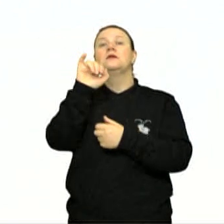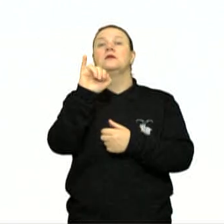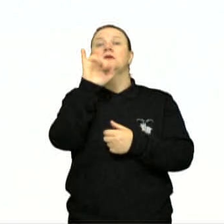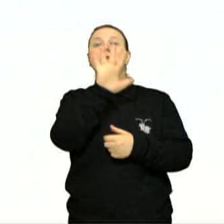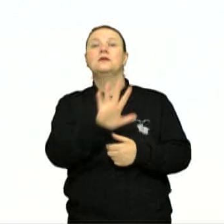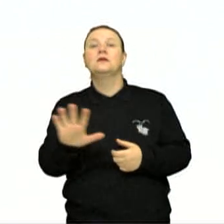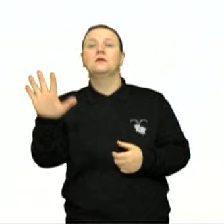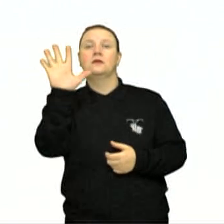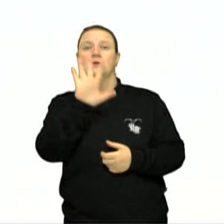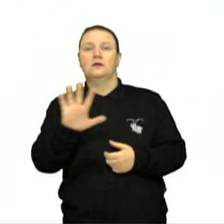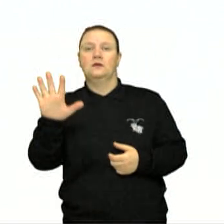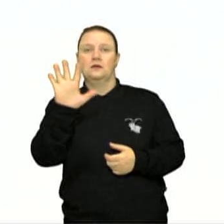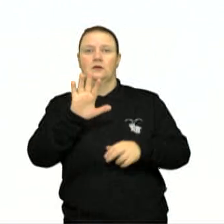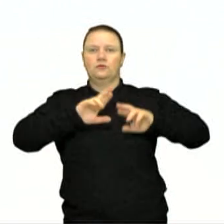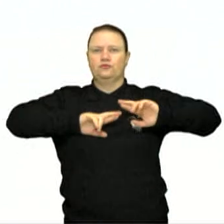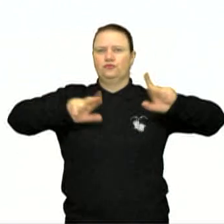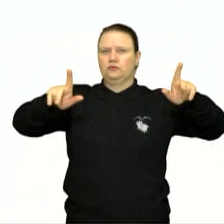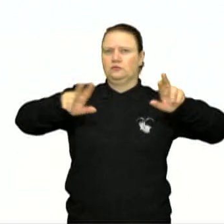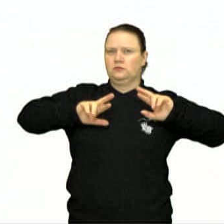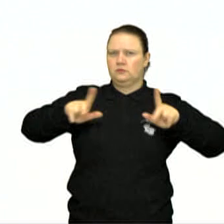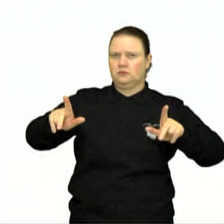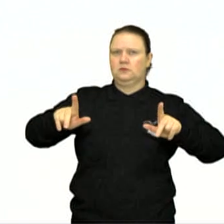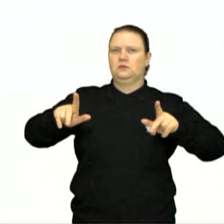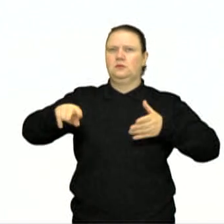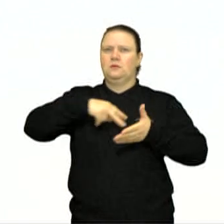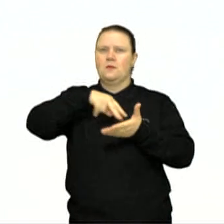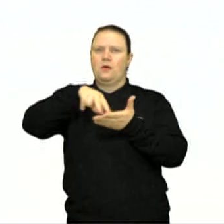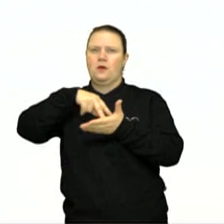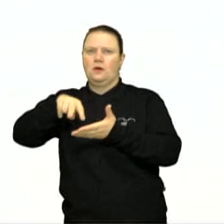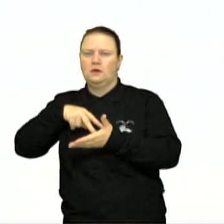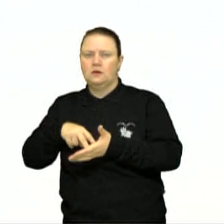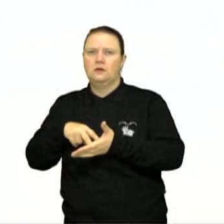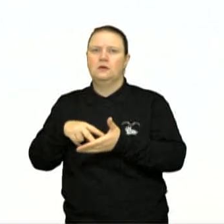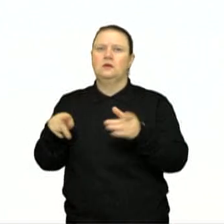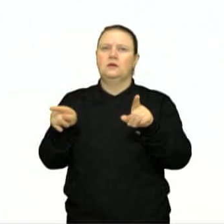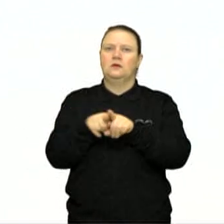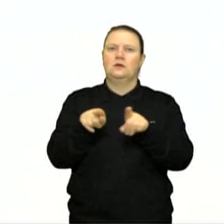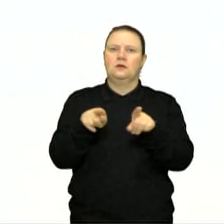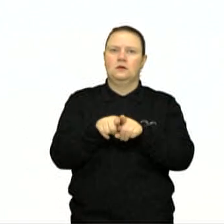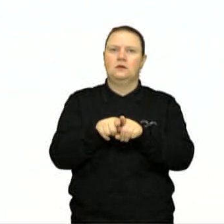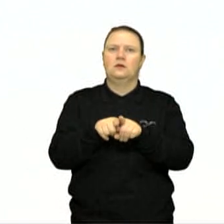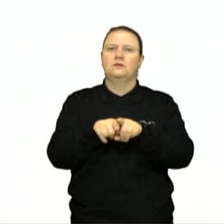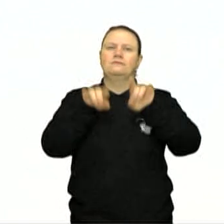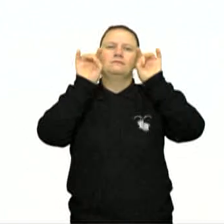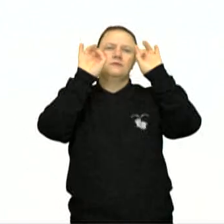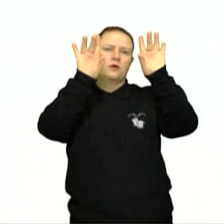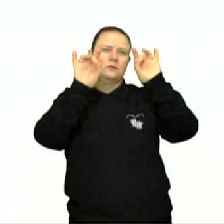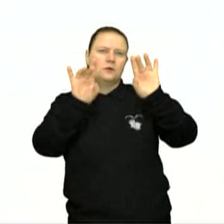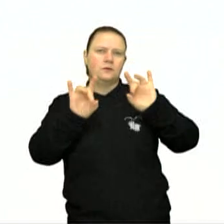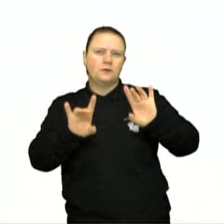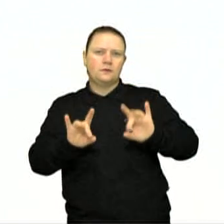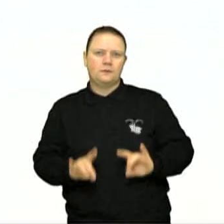de diferentes povos, diferentes danças, que é muito rico na nossa cultura.